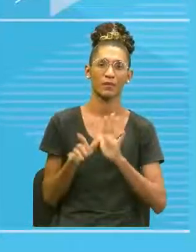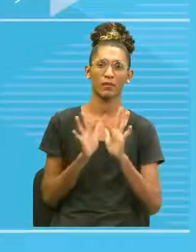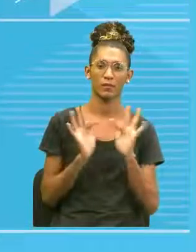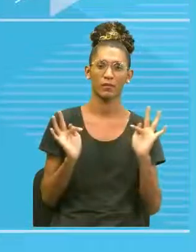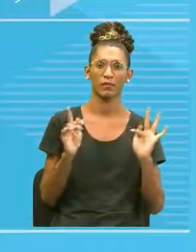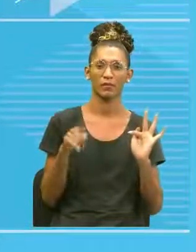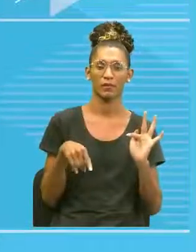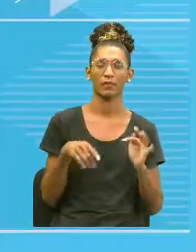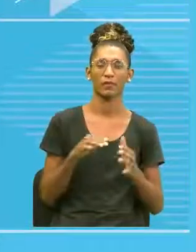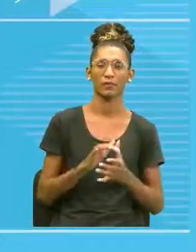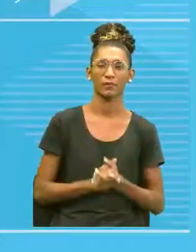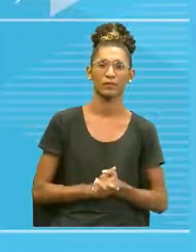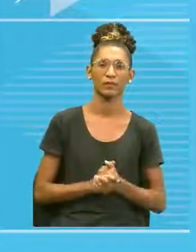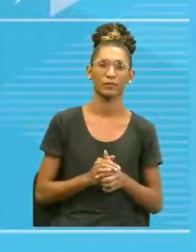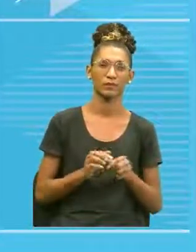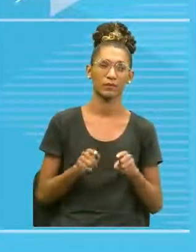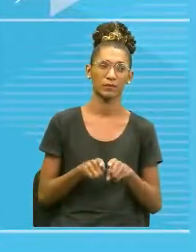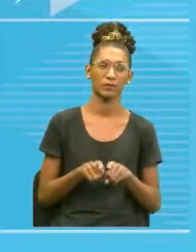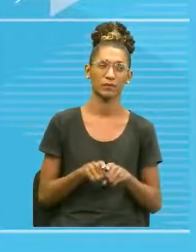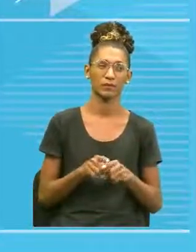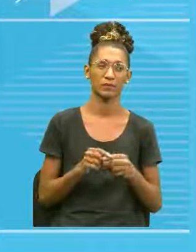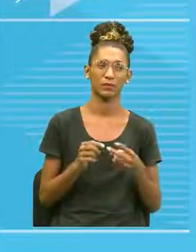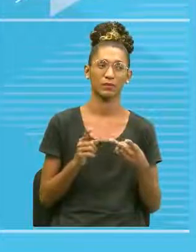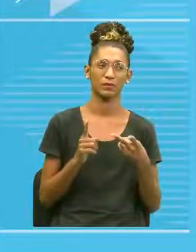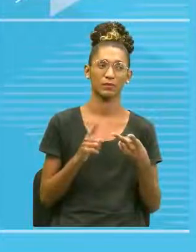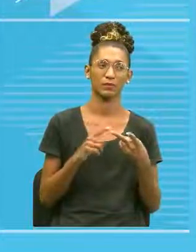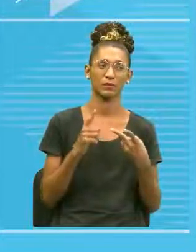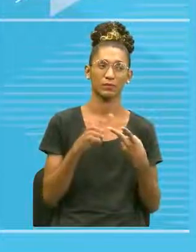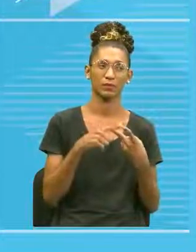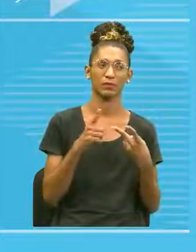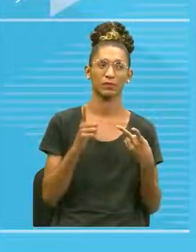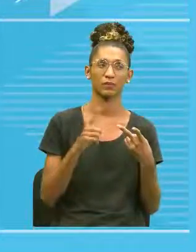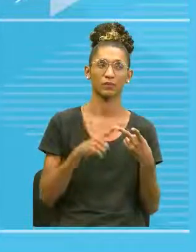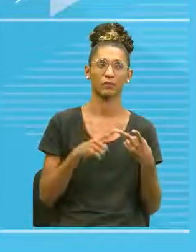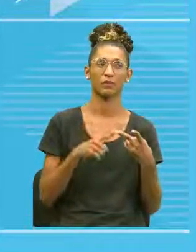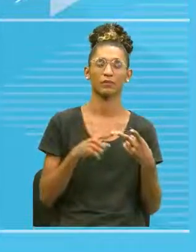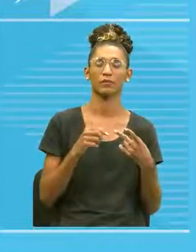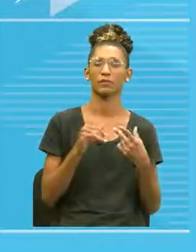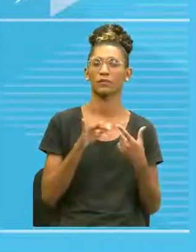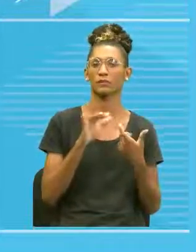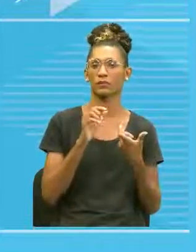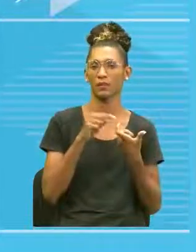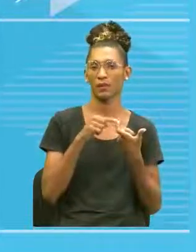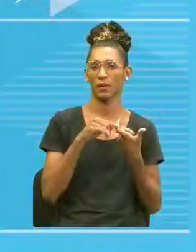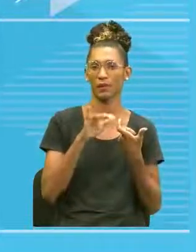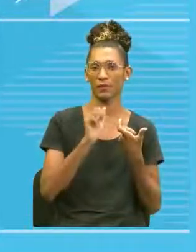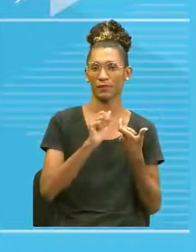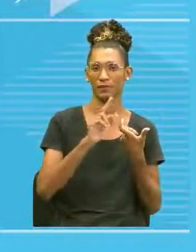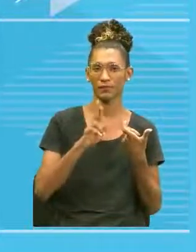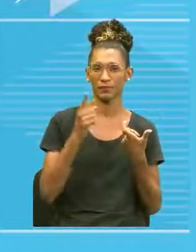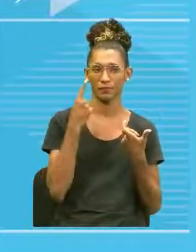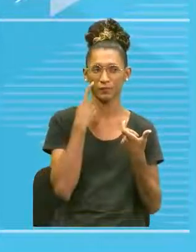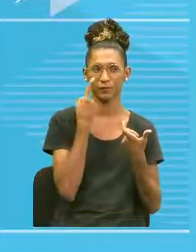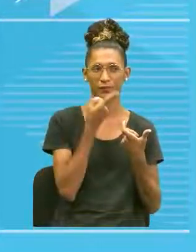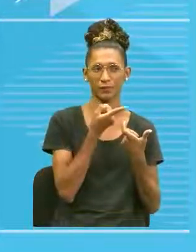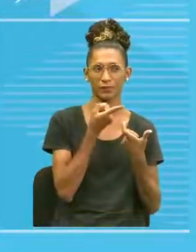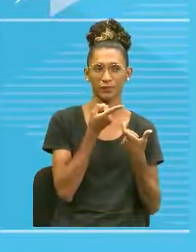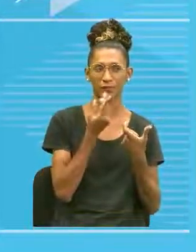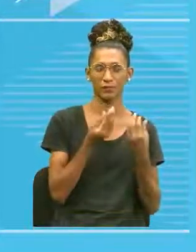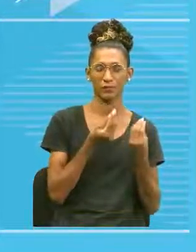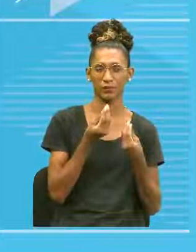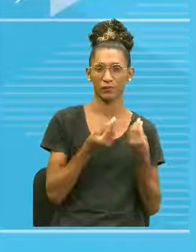nos outros e em treinar que é um verbo terminado em a r o particípio é em